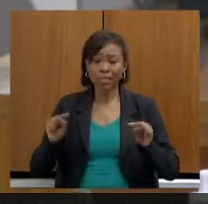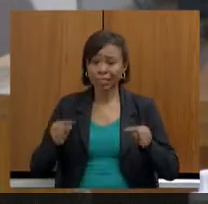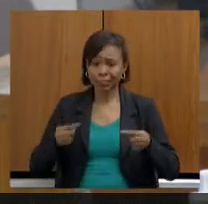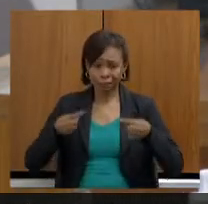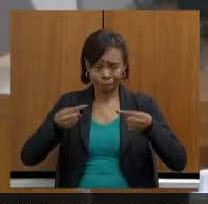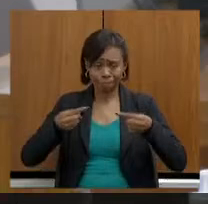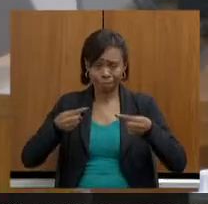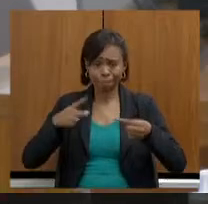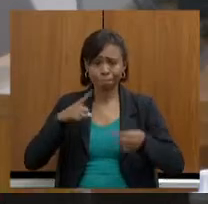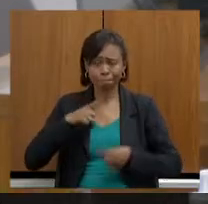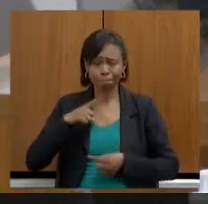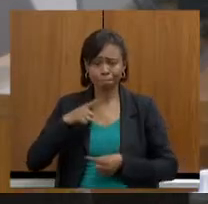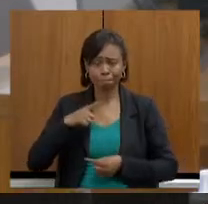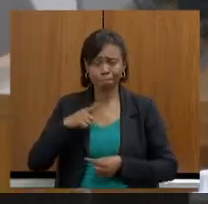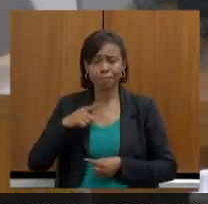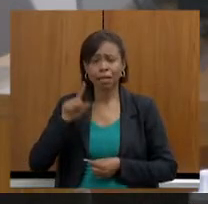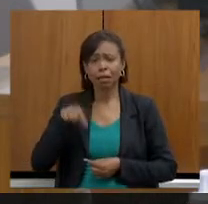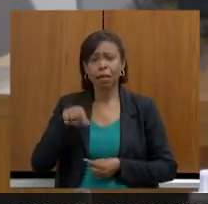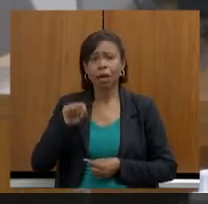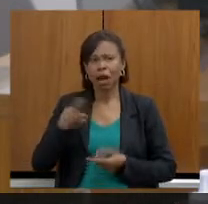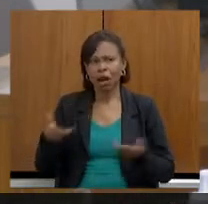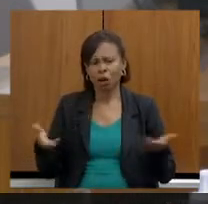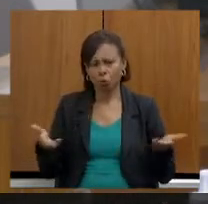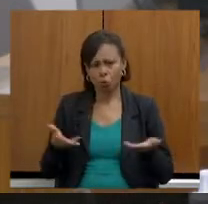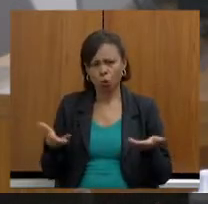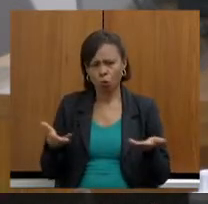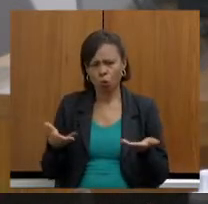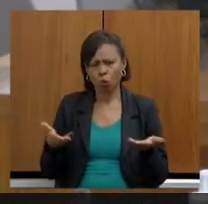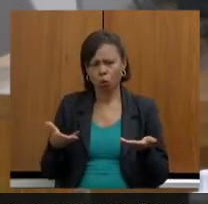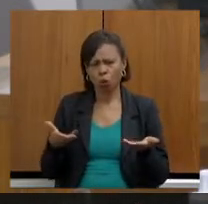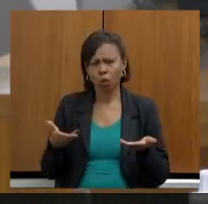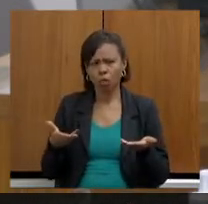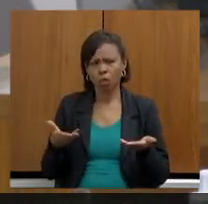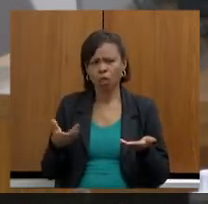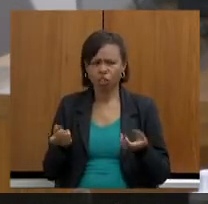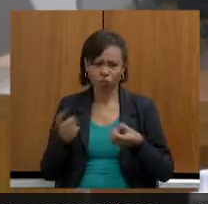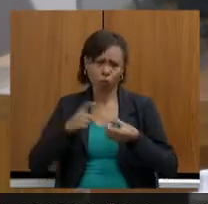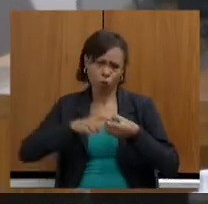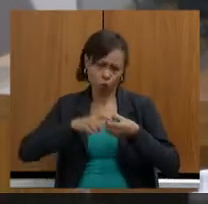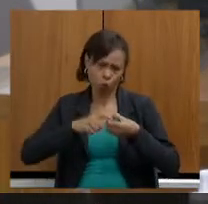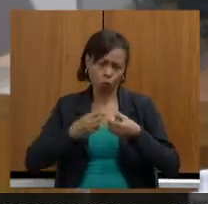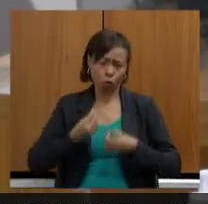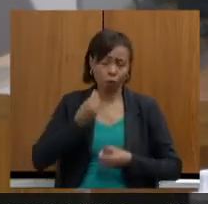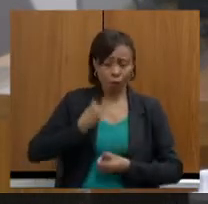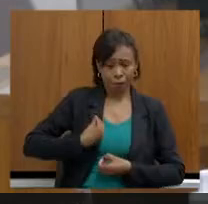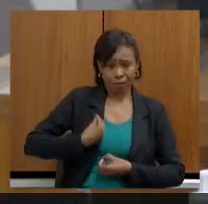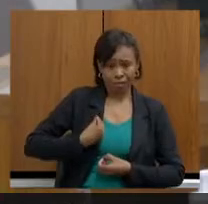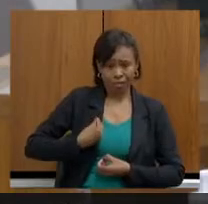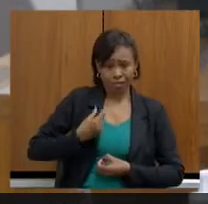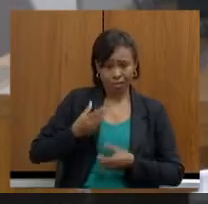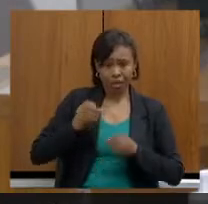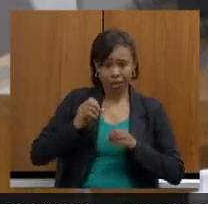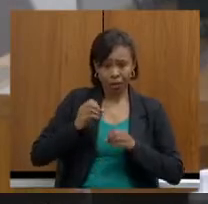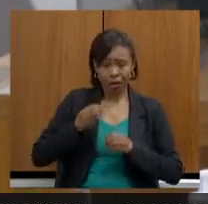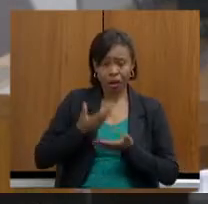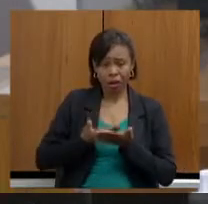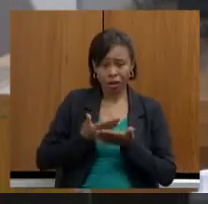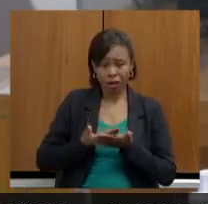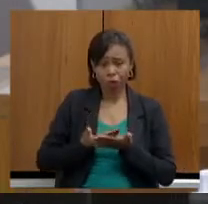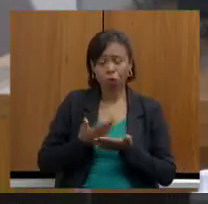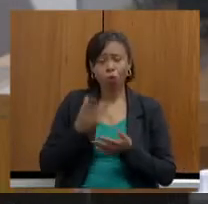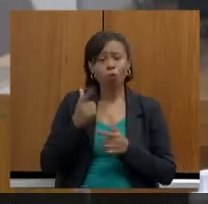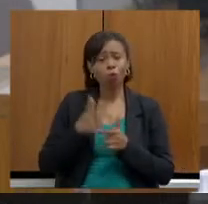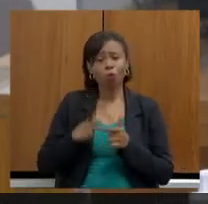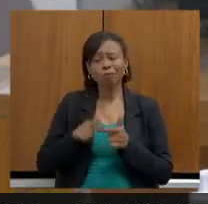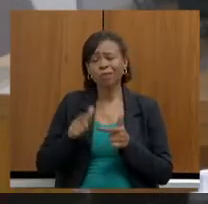tenha agora que a gente tem a retomada do ensino presencial é justamente a evasão escolar